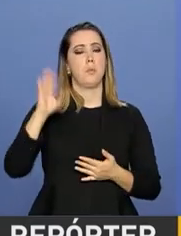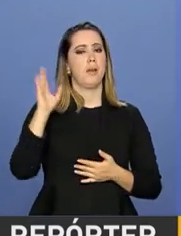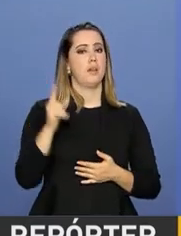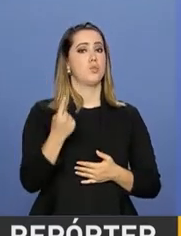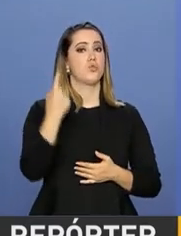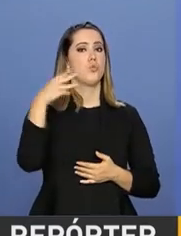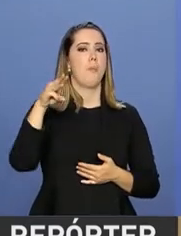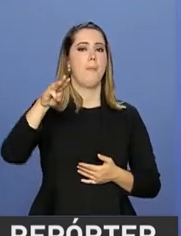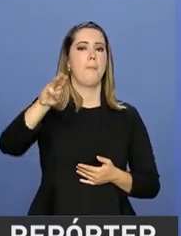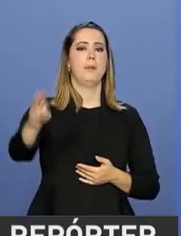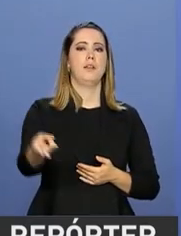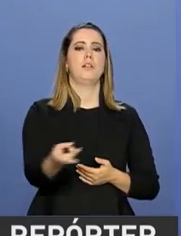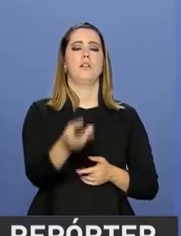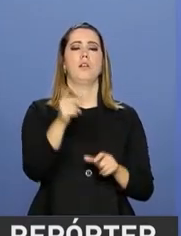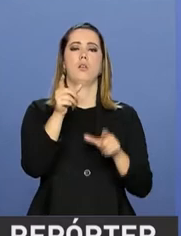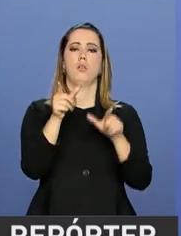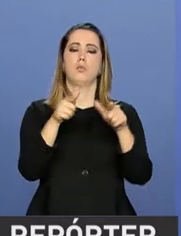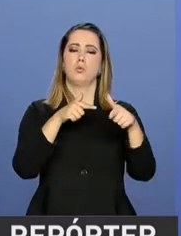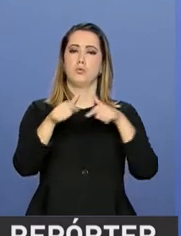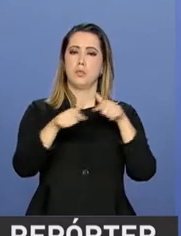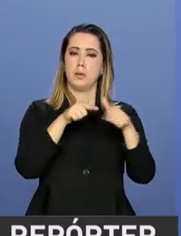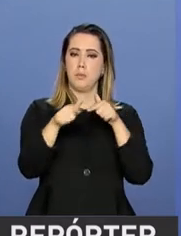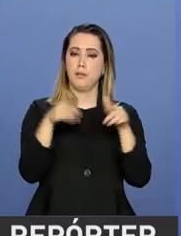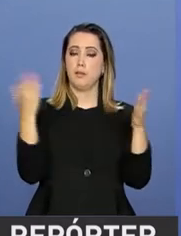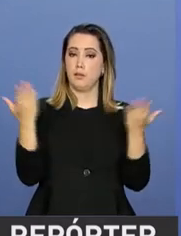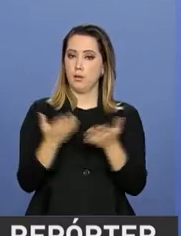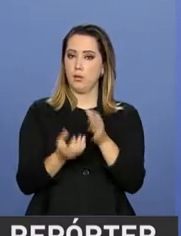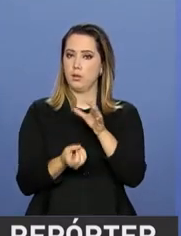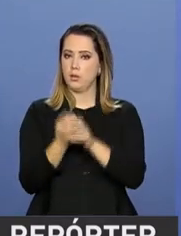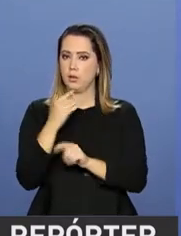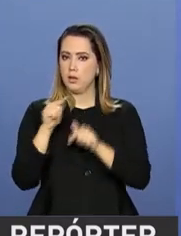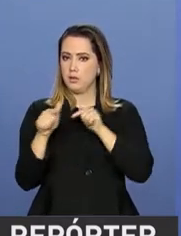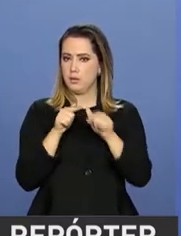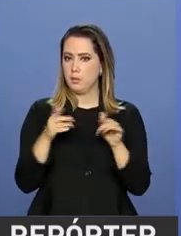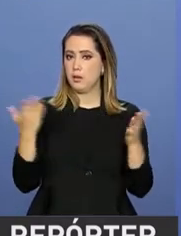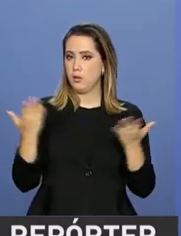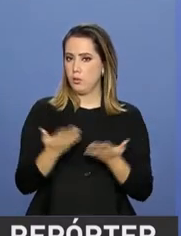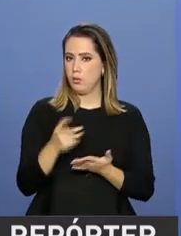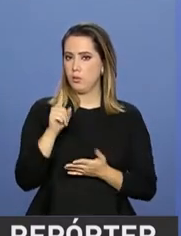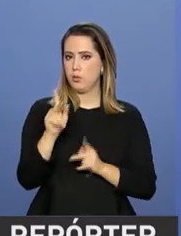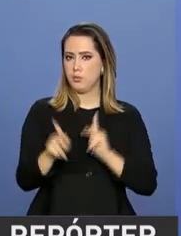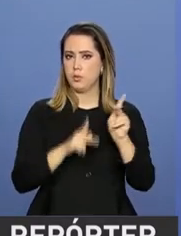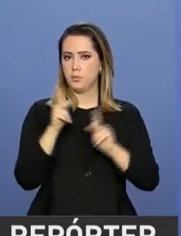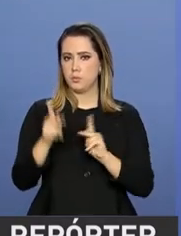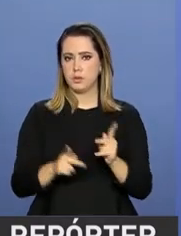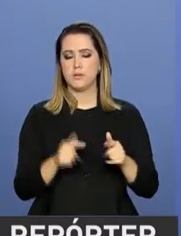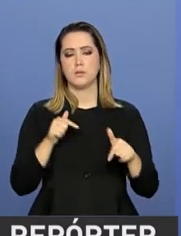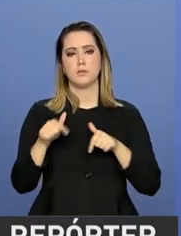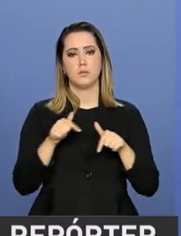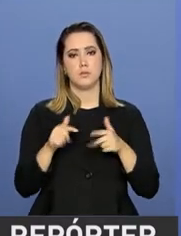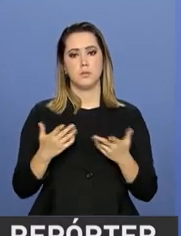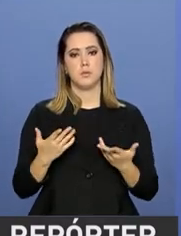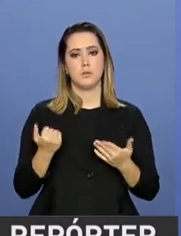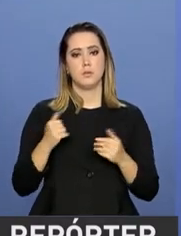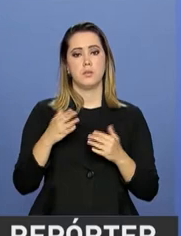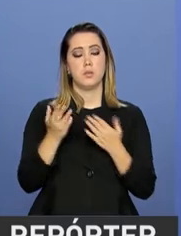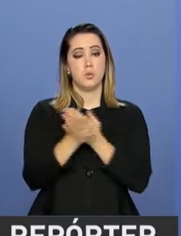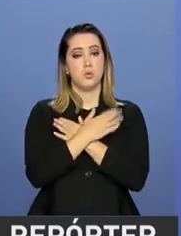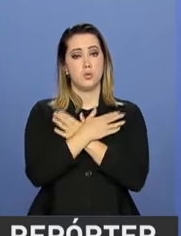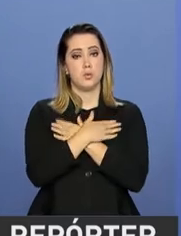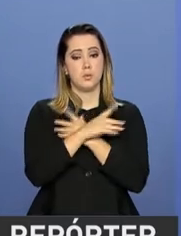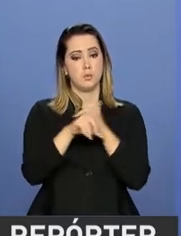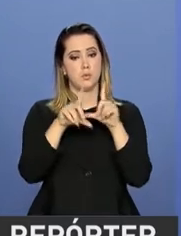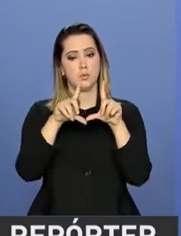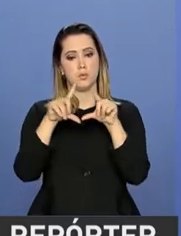empregos né que foram criados em termos de população ocupada ea taxa de desemprego caiu de